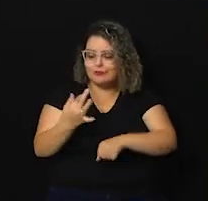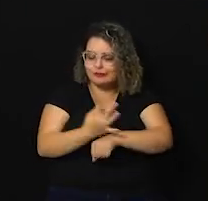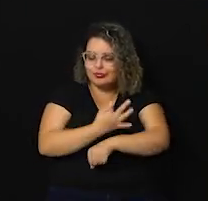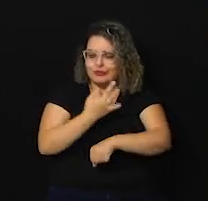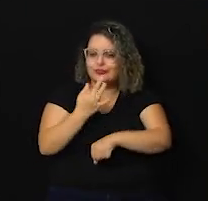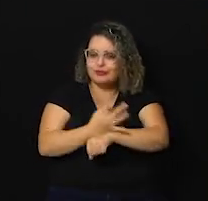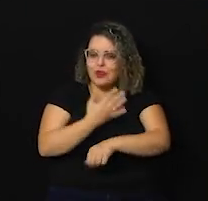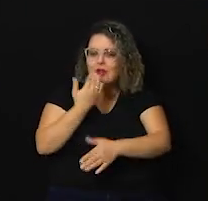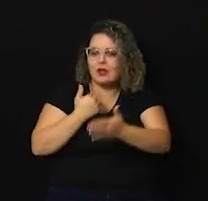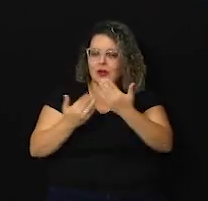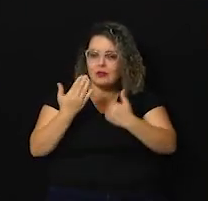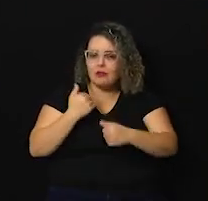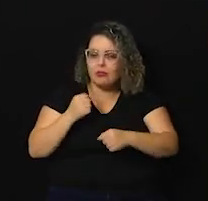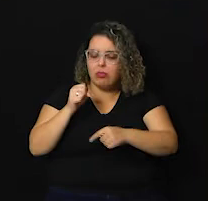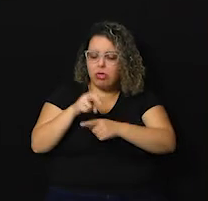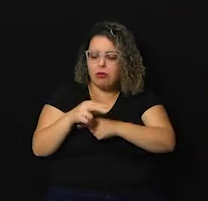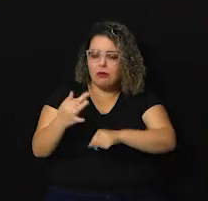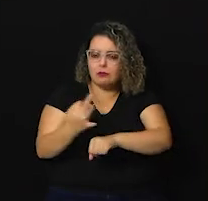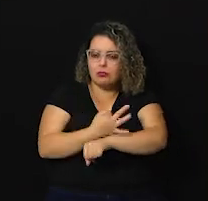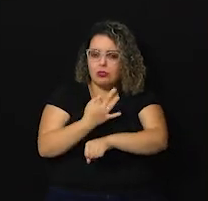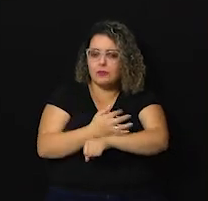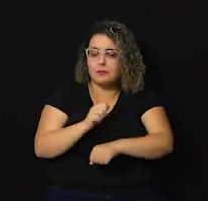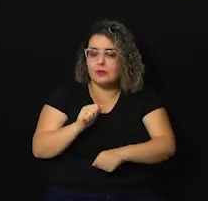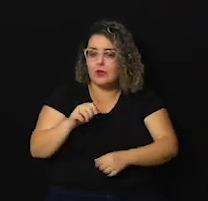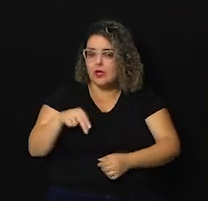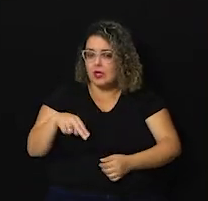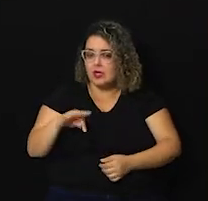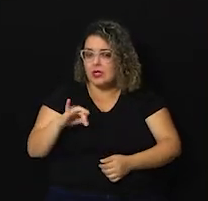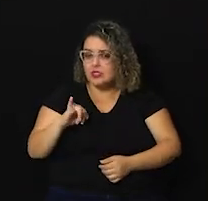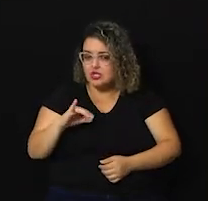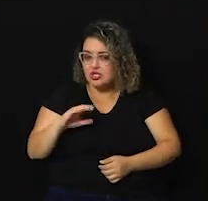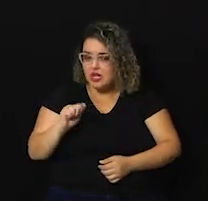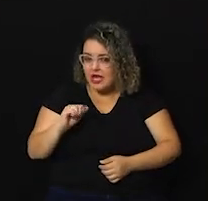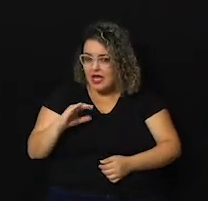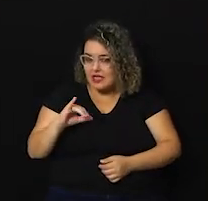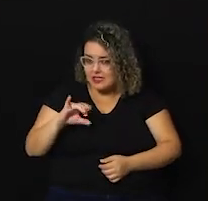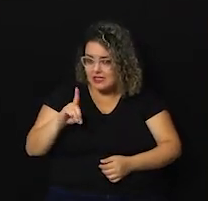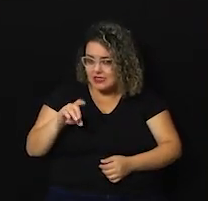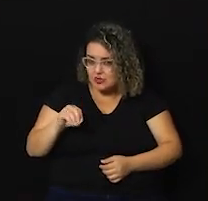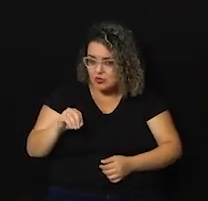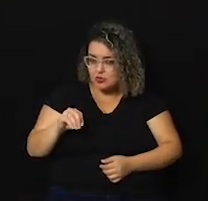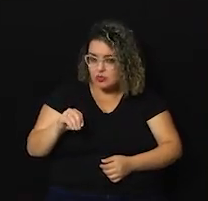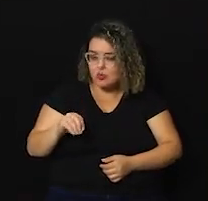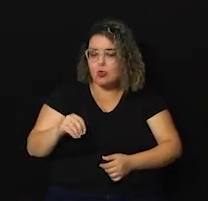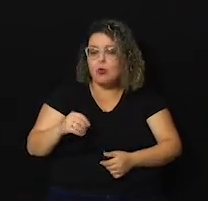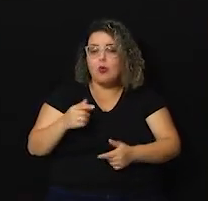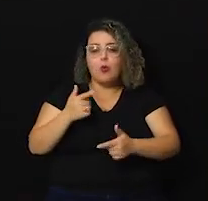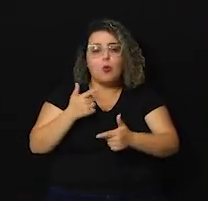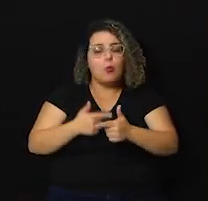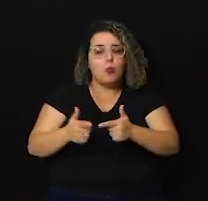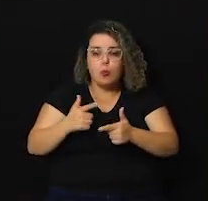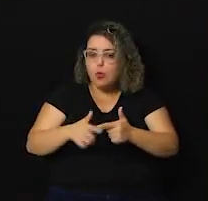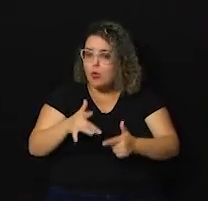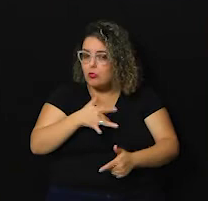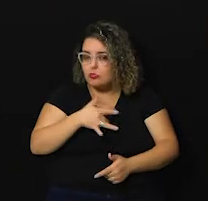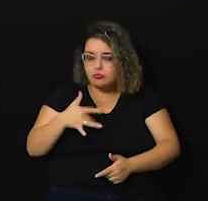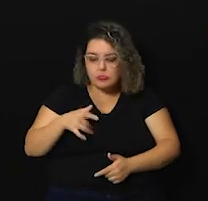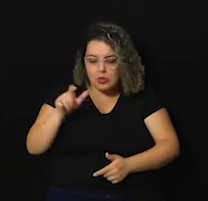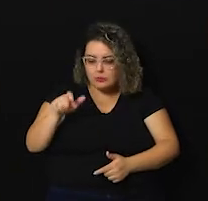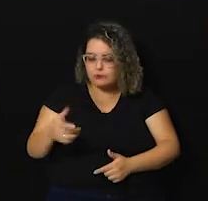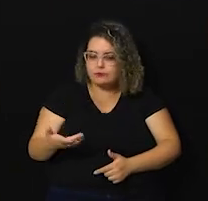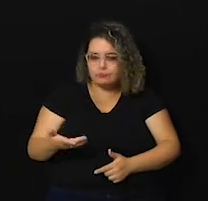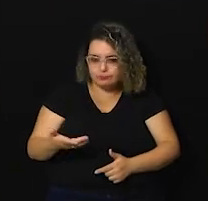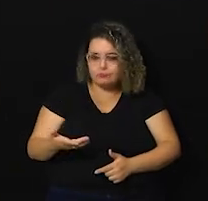defender. Por exemplo, antiácidos em quantidade exagerada causam problemas graves de saúde das